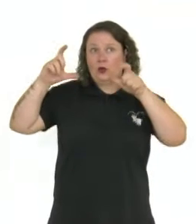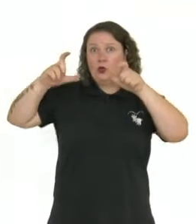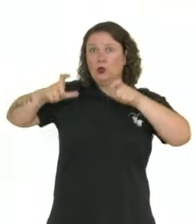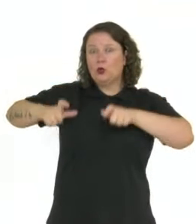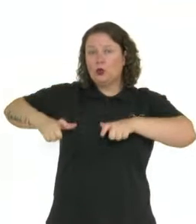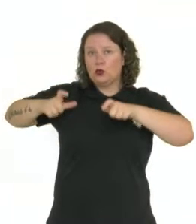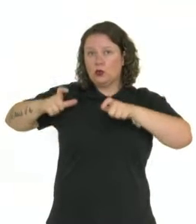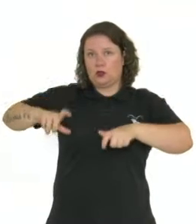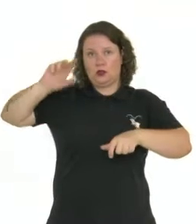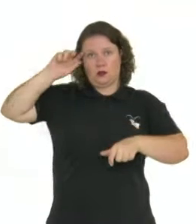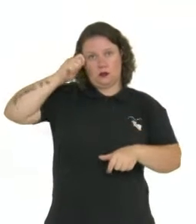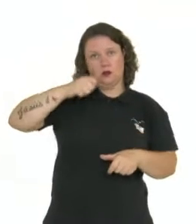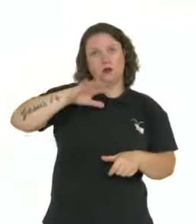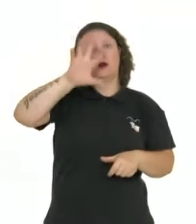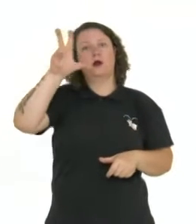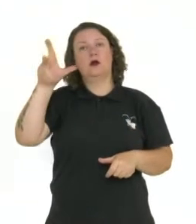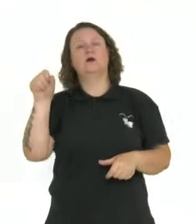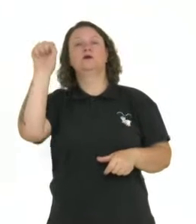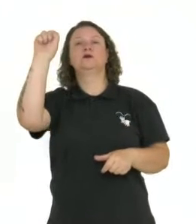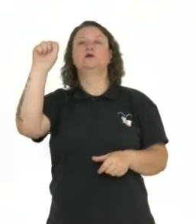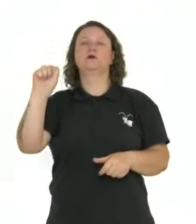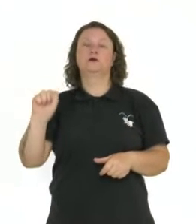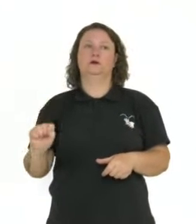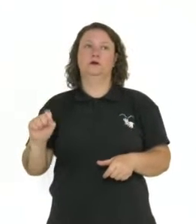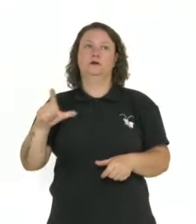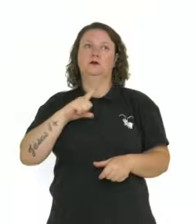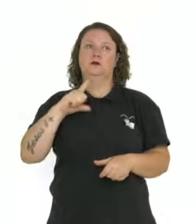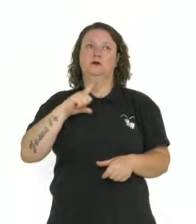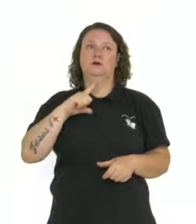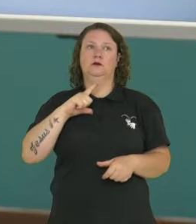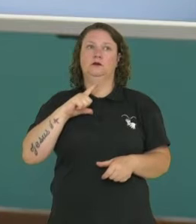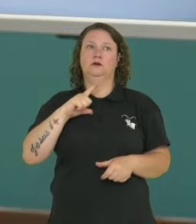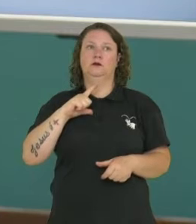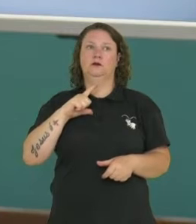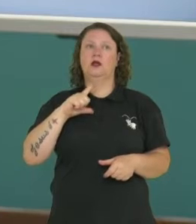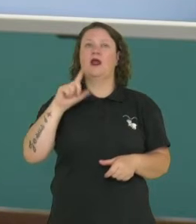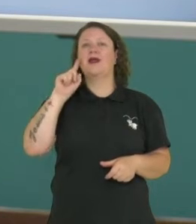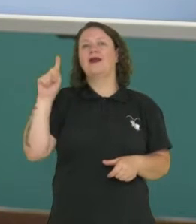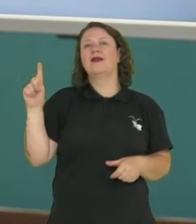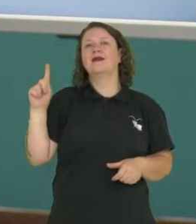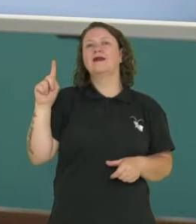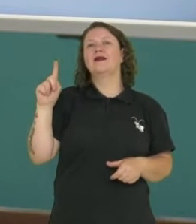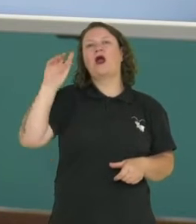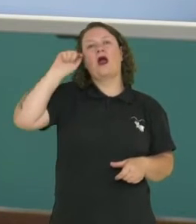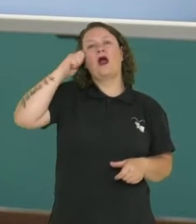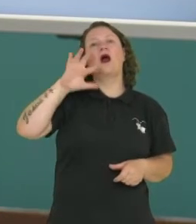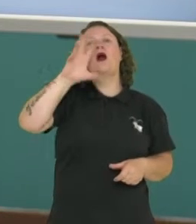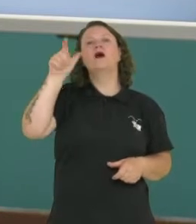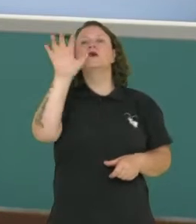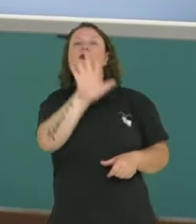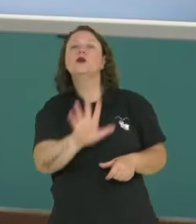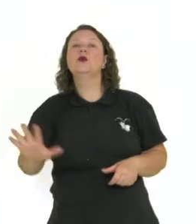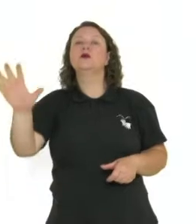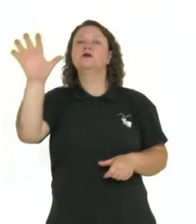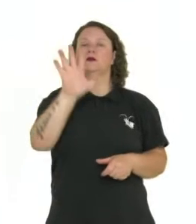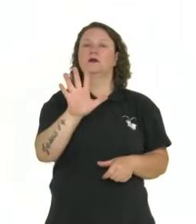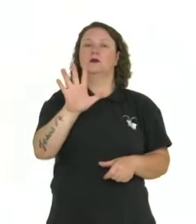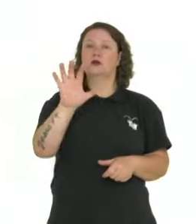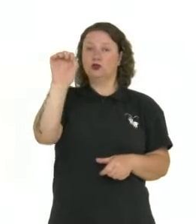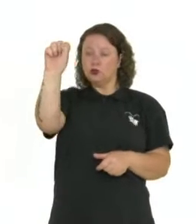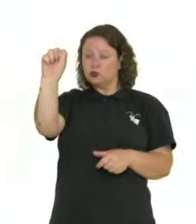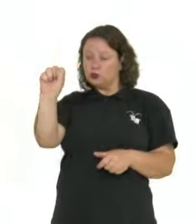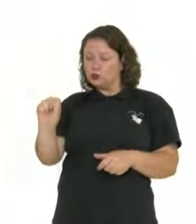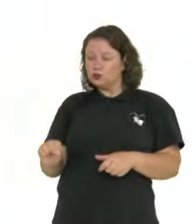a África do Sul no continente. Então, aqui temos o continente africano, né, que é um dos 6 continentes, e no sul do continente africano